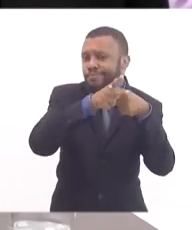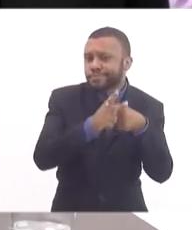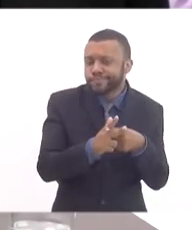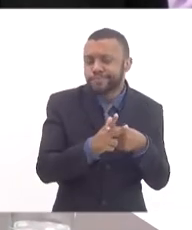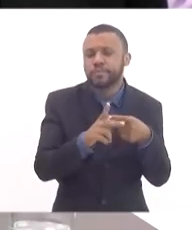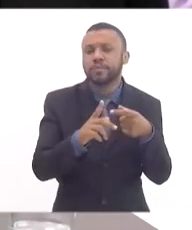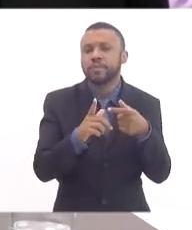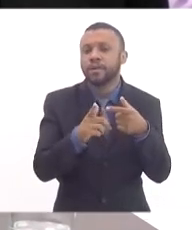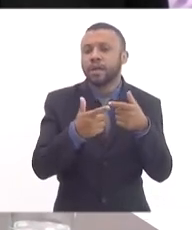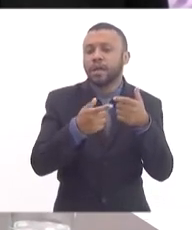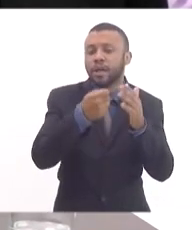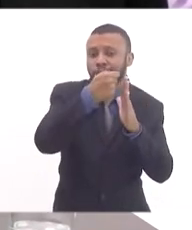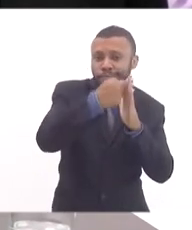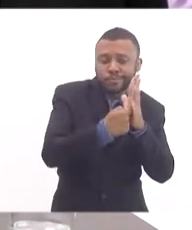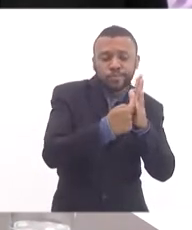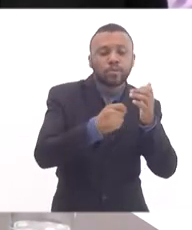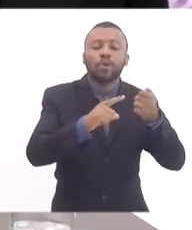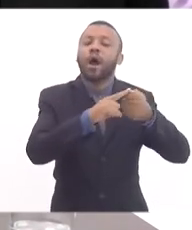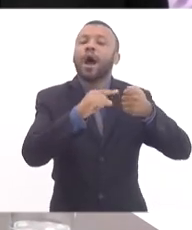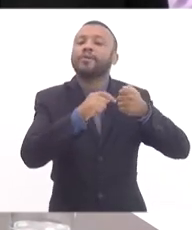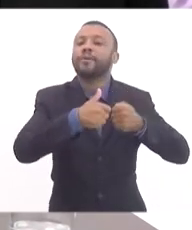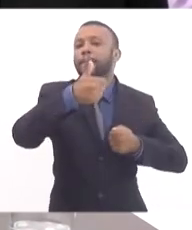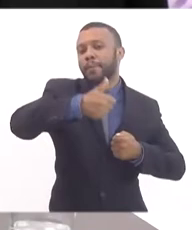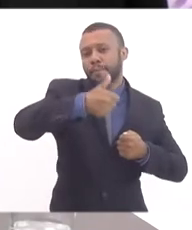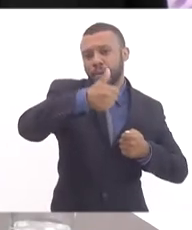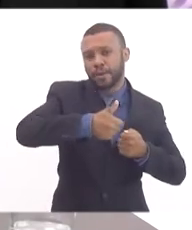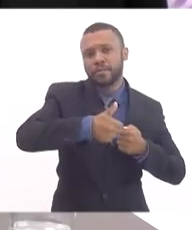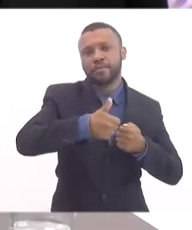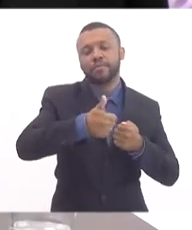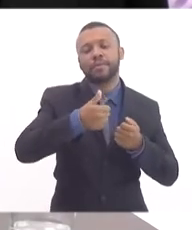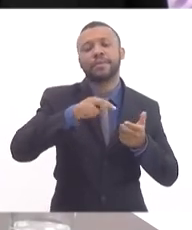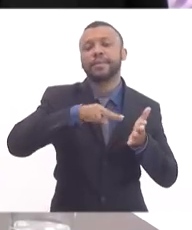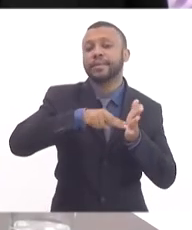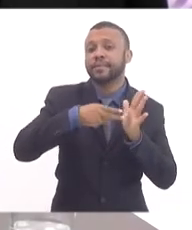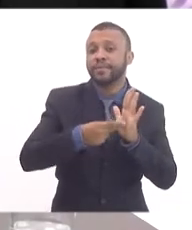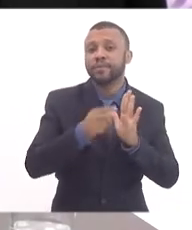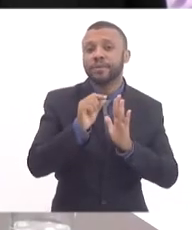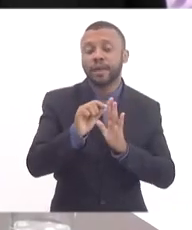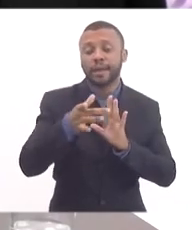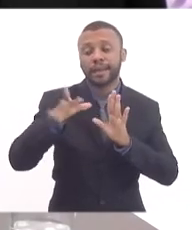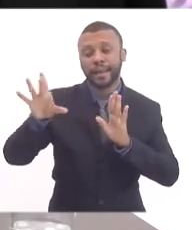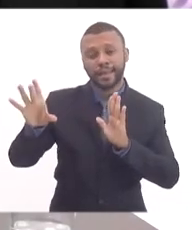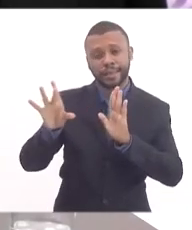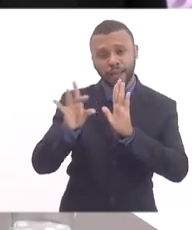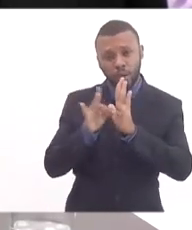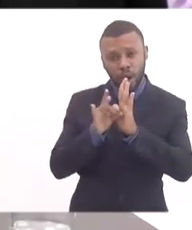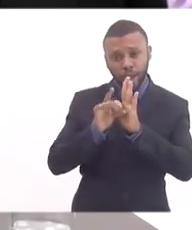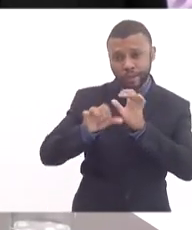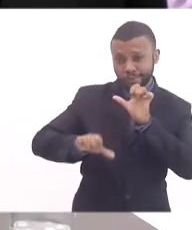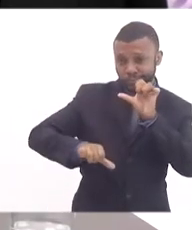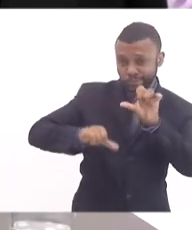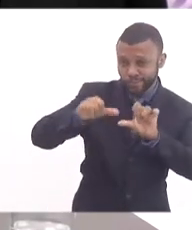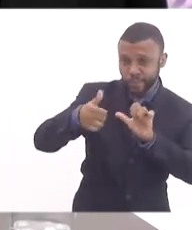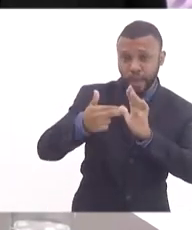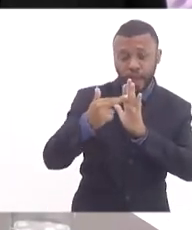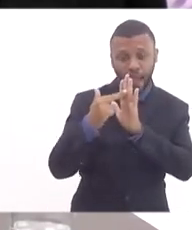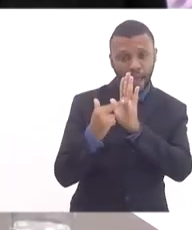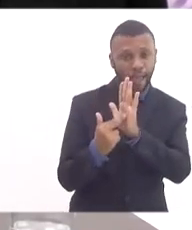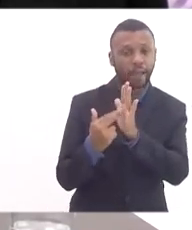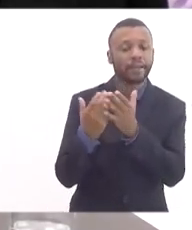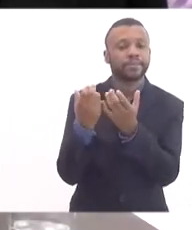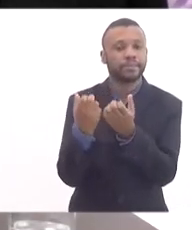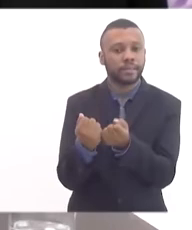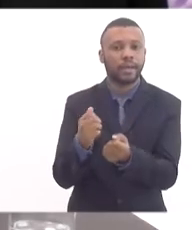1º fará com que essa cola essa alteração via regra de aderência melhor